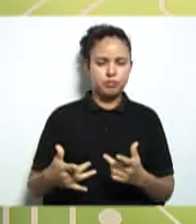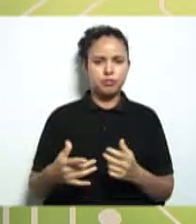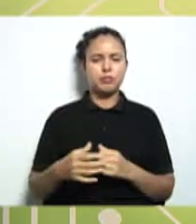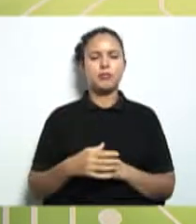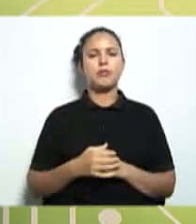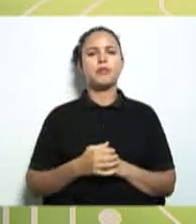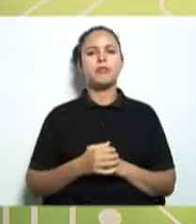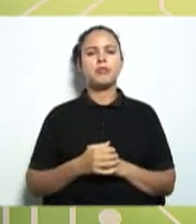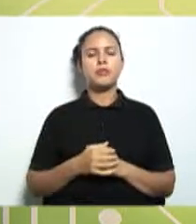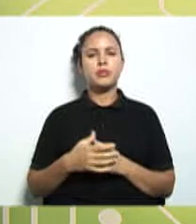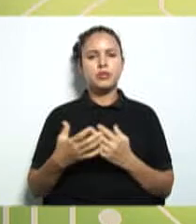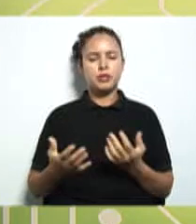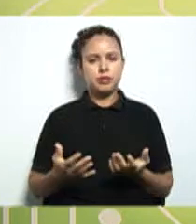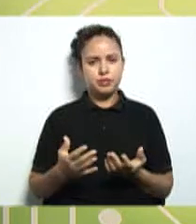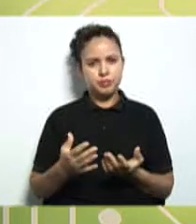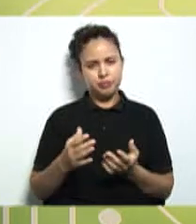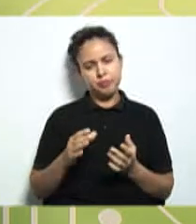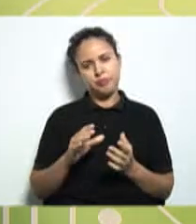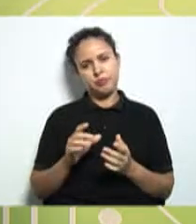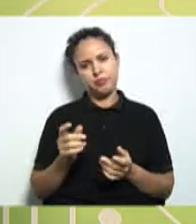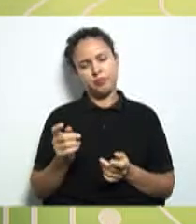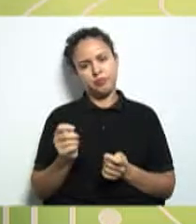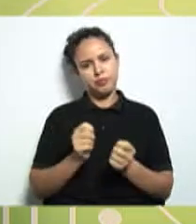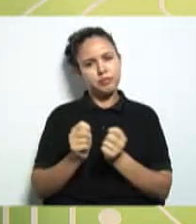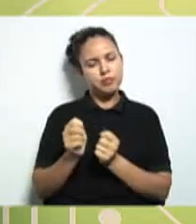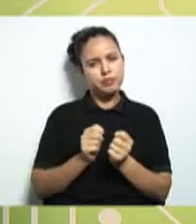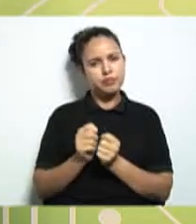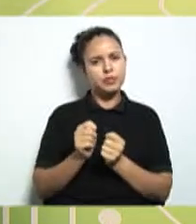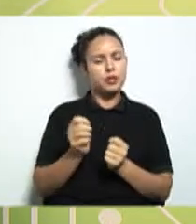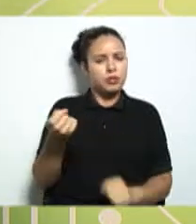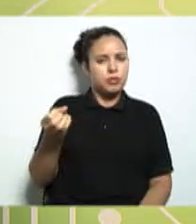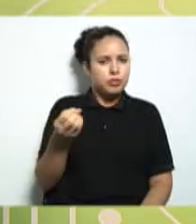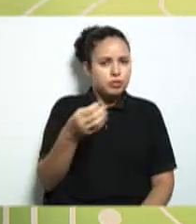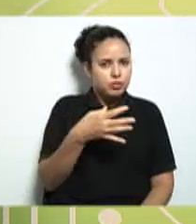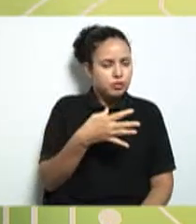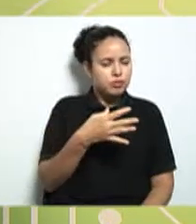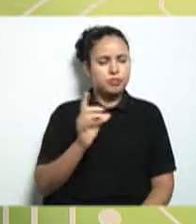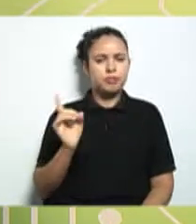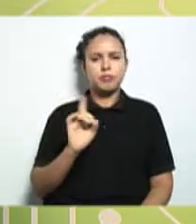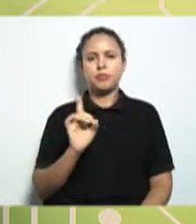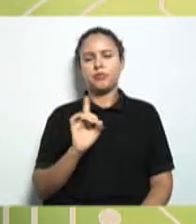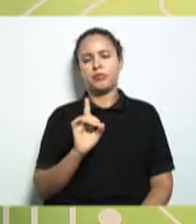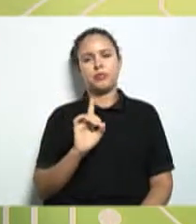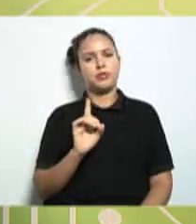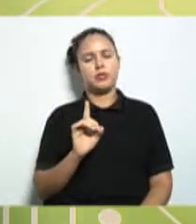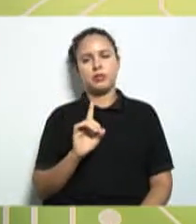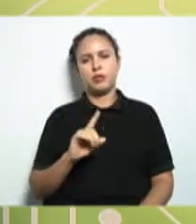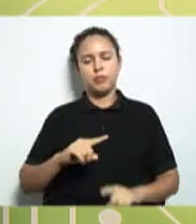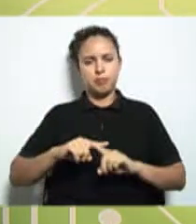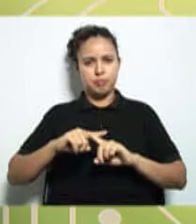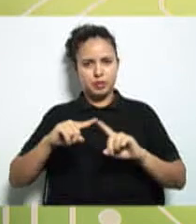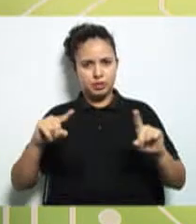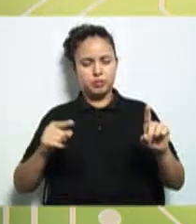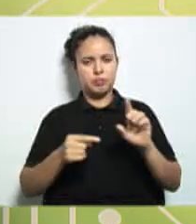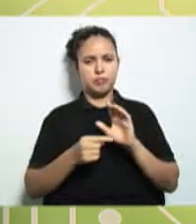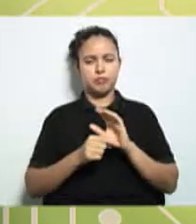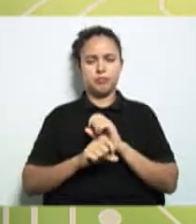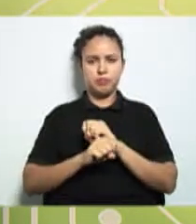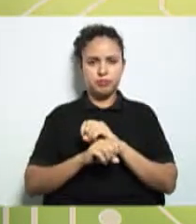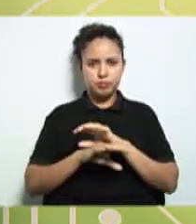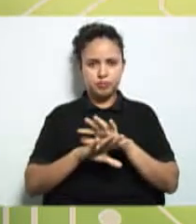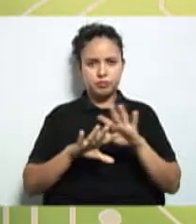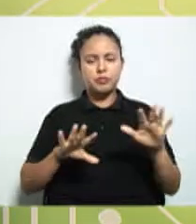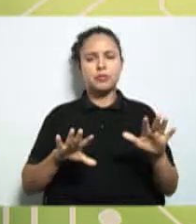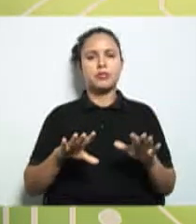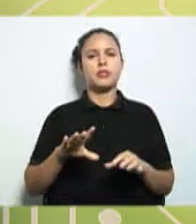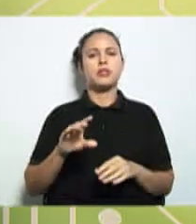que seja novo, mas ela se tornou mais visível, mais relevante